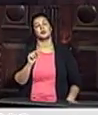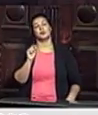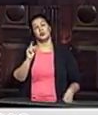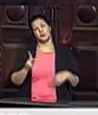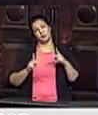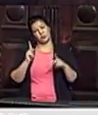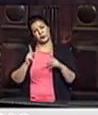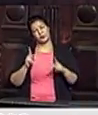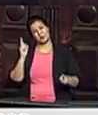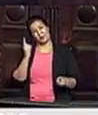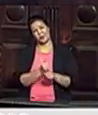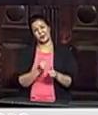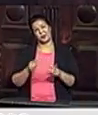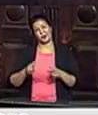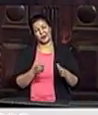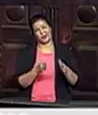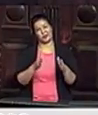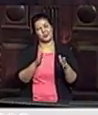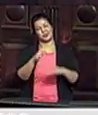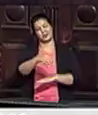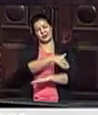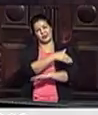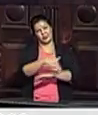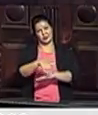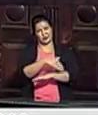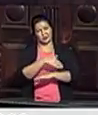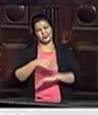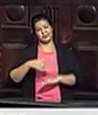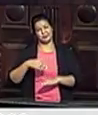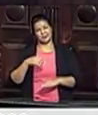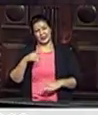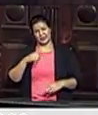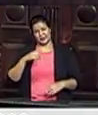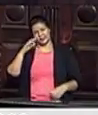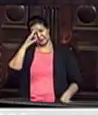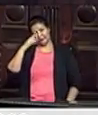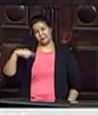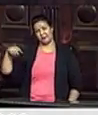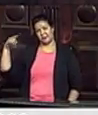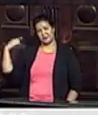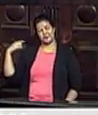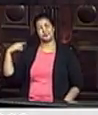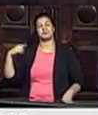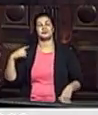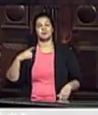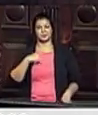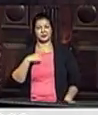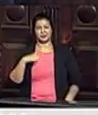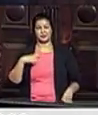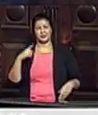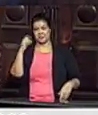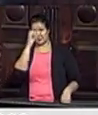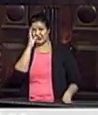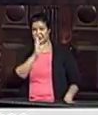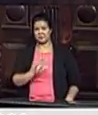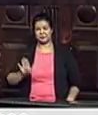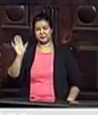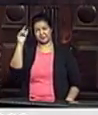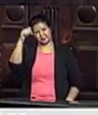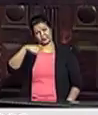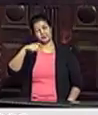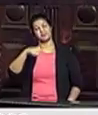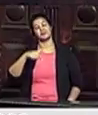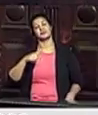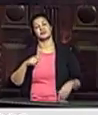ruas. Na quarta-feira passada, 8 de março, nós tivemos no Brasil inteiro e aqui no centro